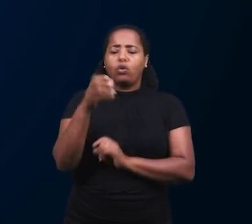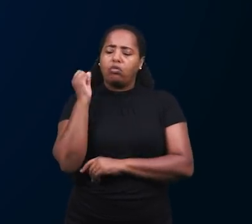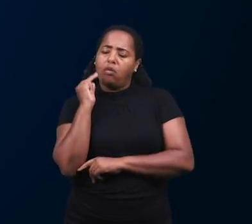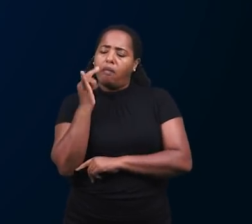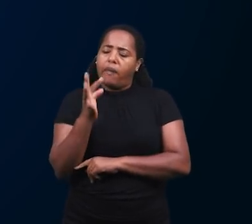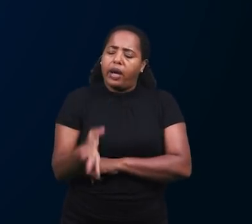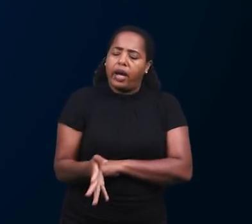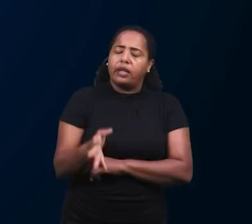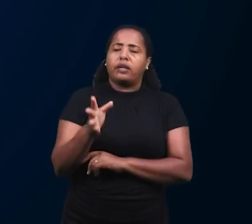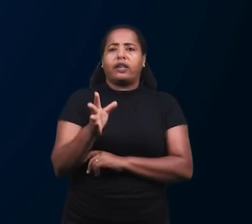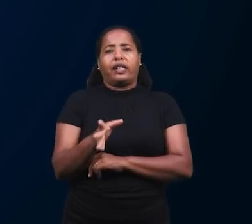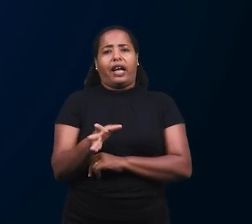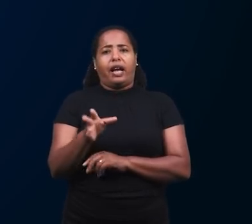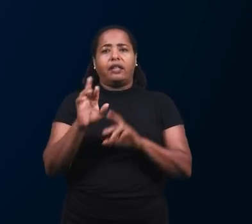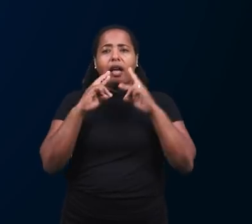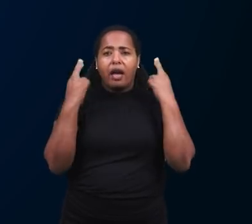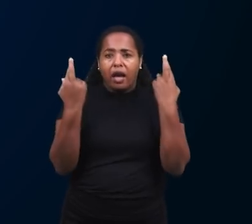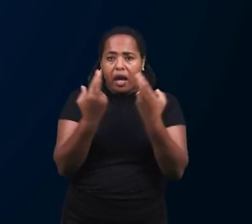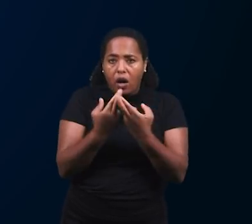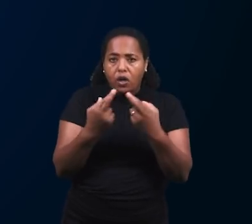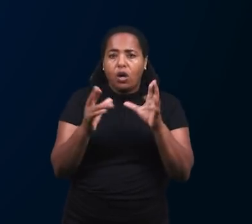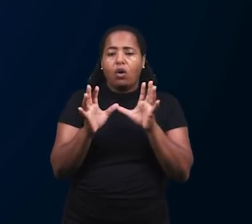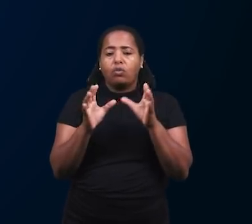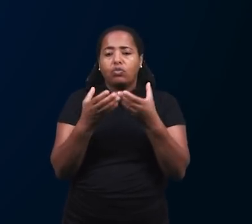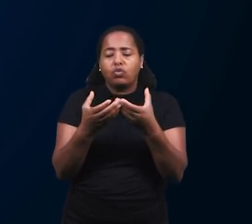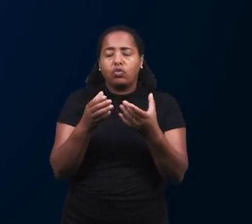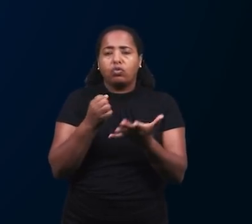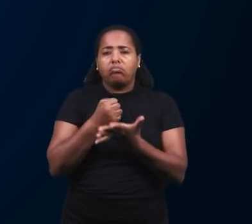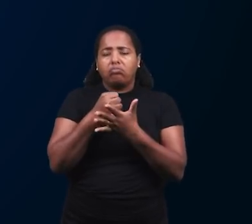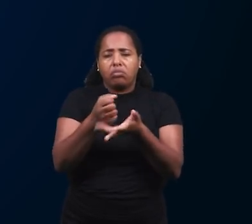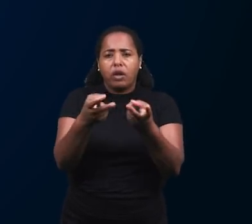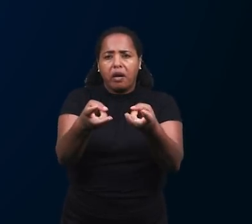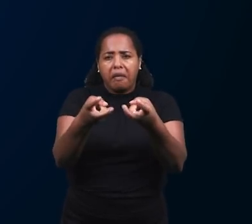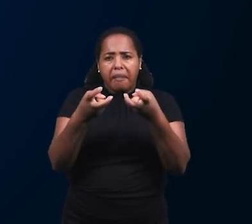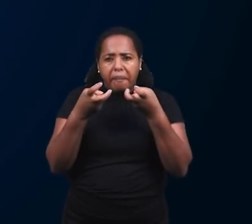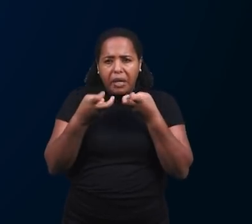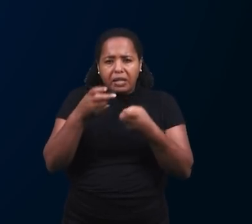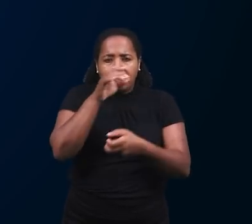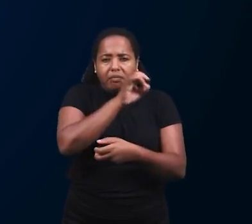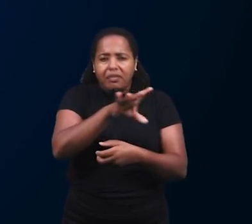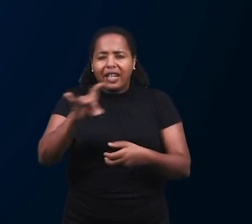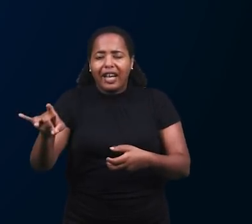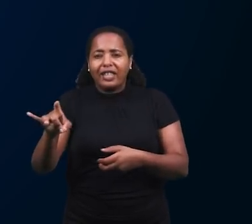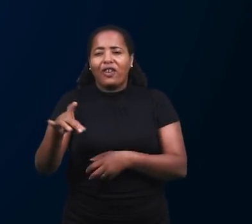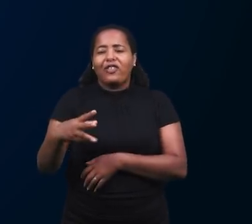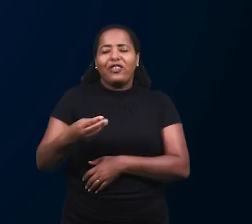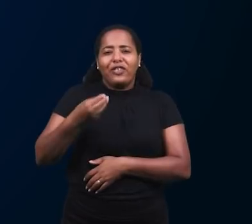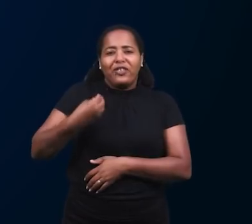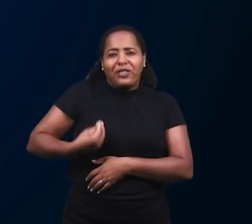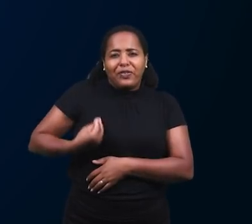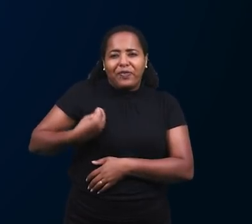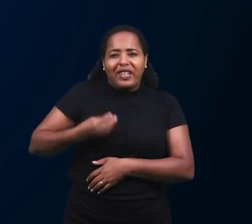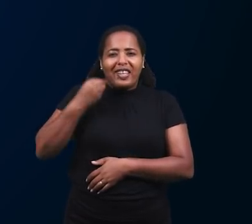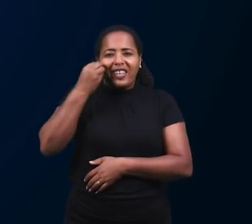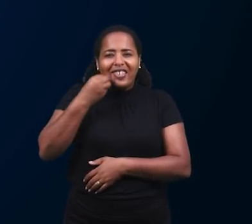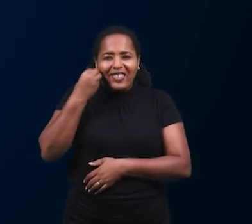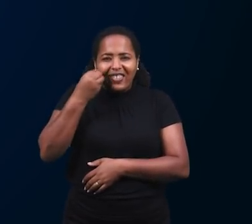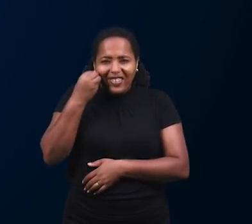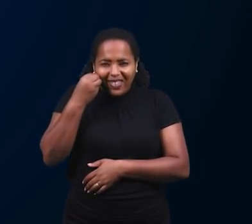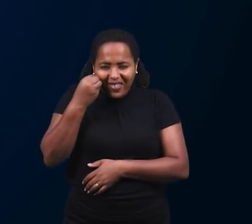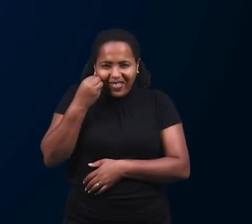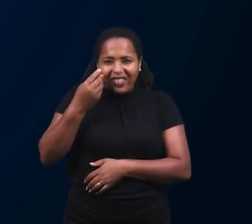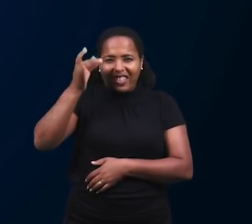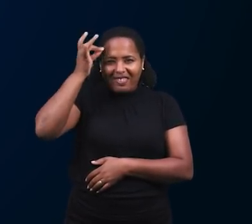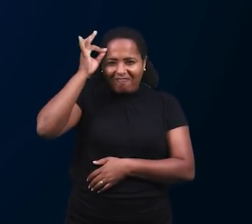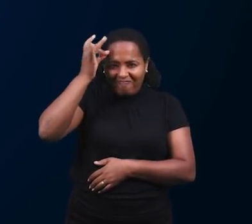juntamente com os irmãos nos cultos, nas madrugadas, nas reuniões do grupo de assistência, onde temos percebido que os irmãos têm